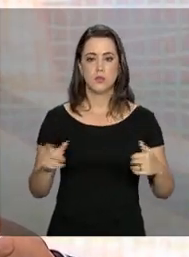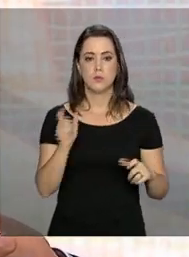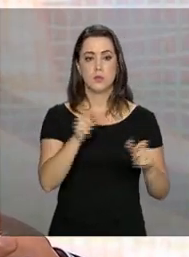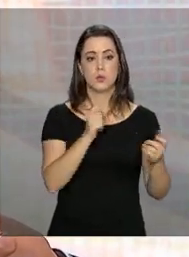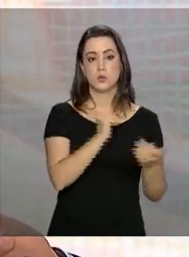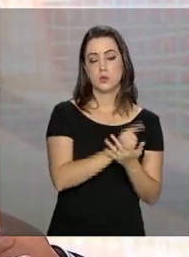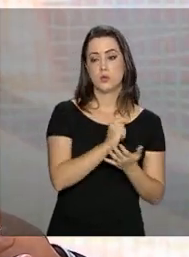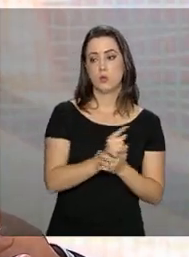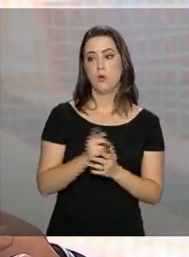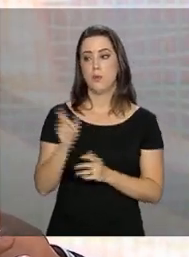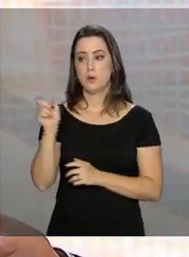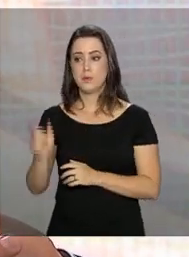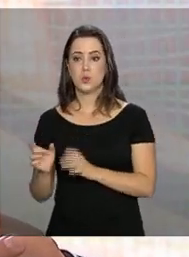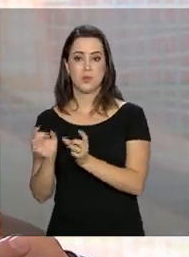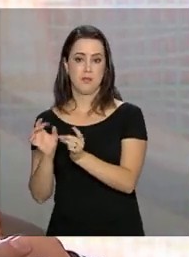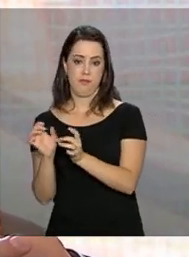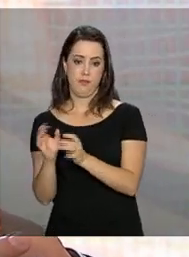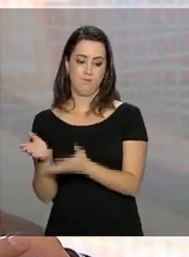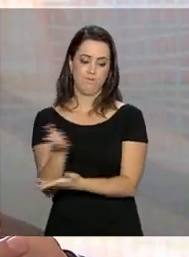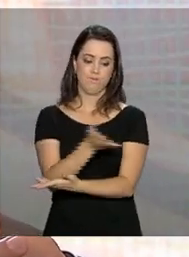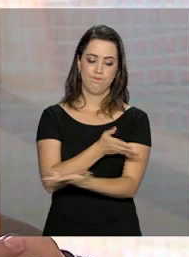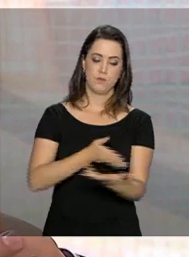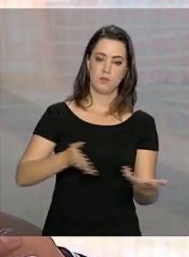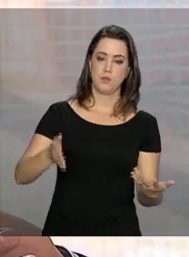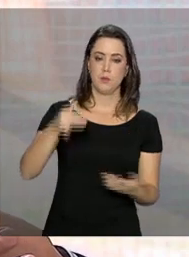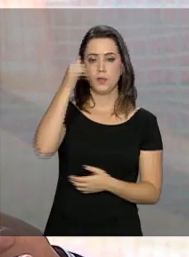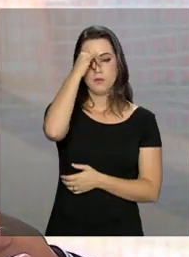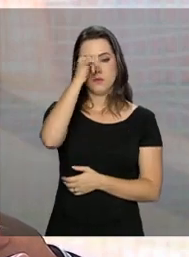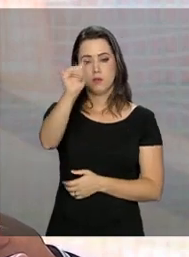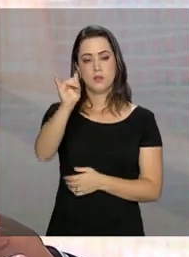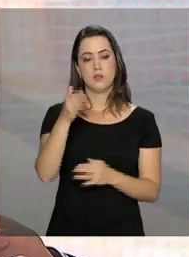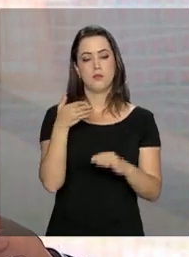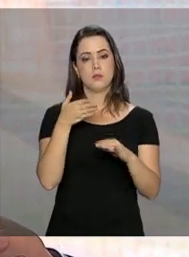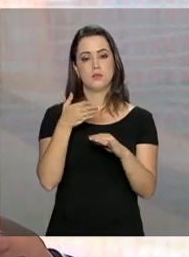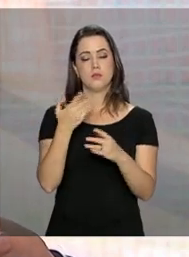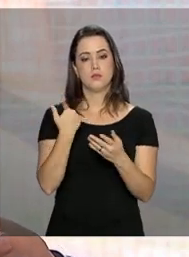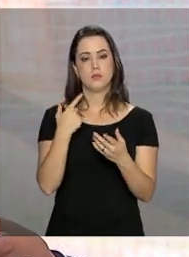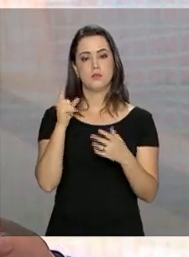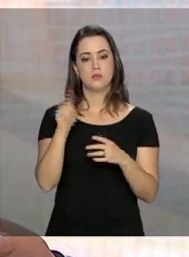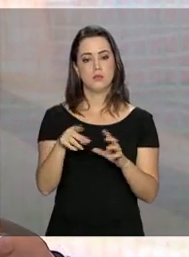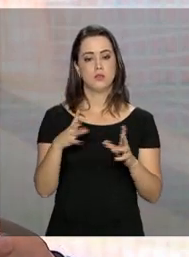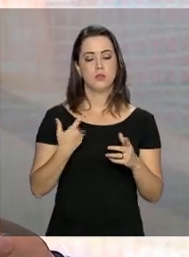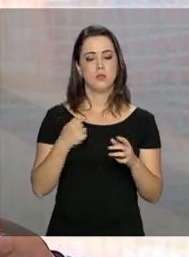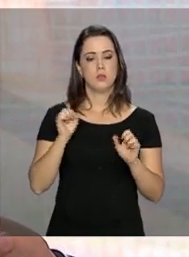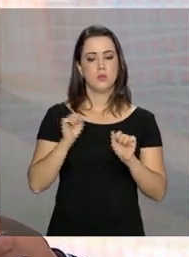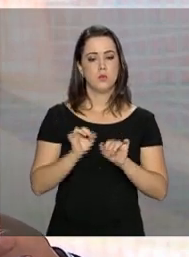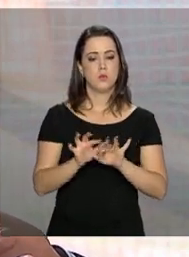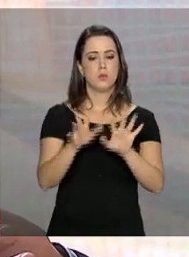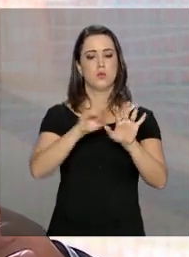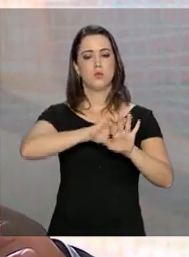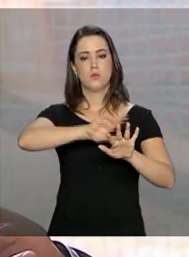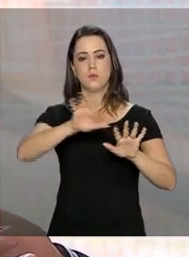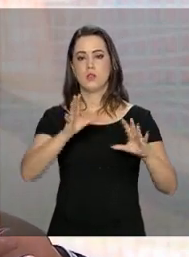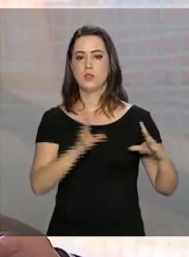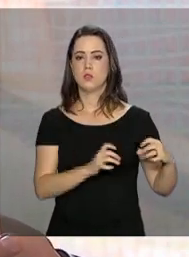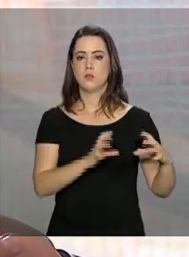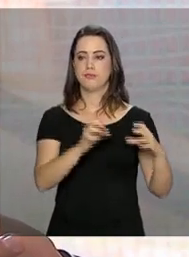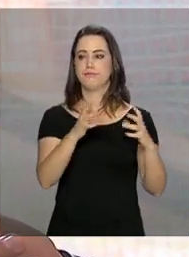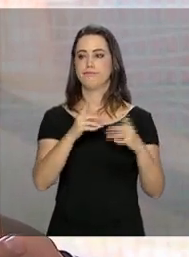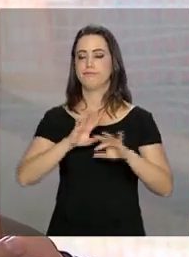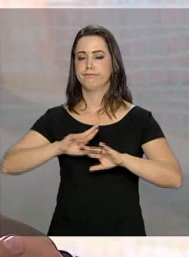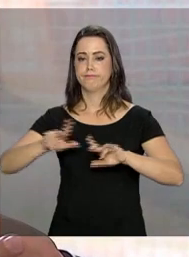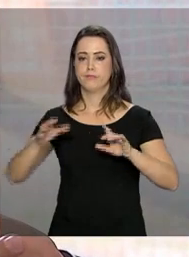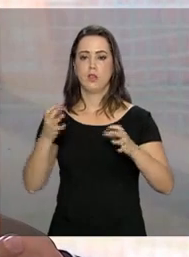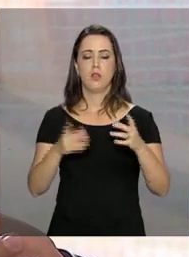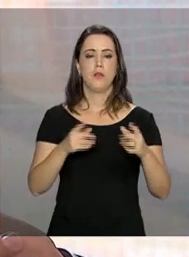e consumidores é pra tentar evitar que isso seja organizado em inúmeros conflitos individuais